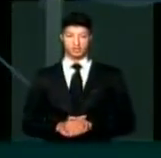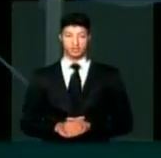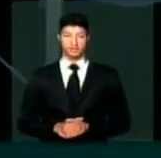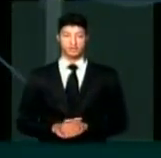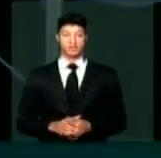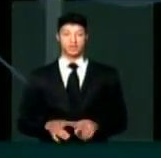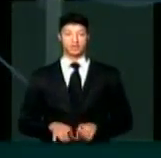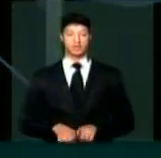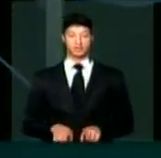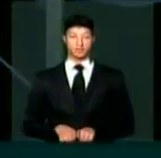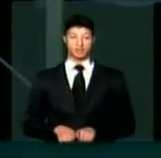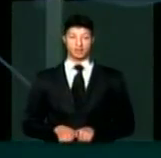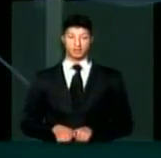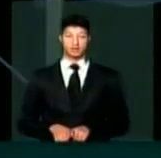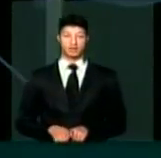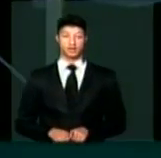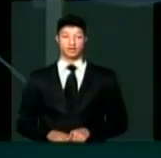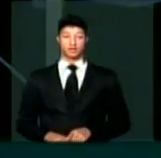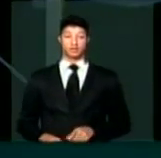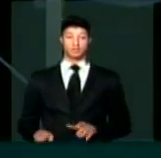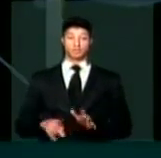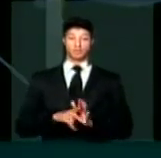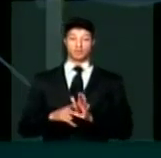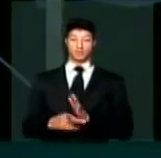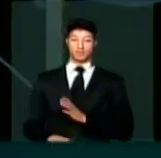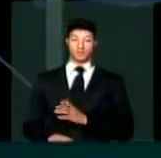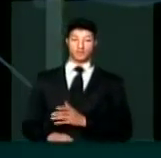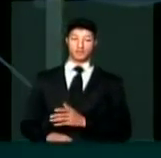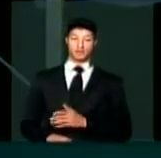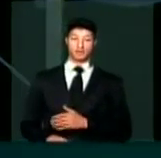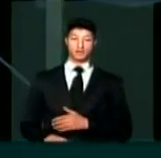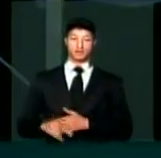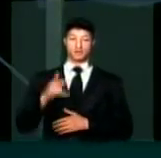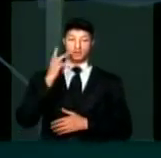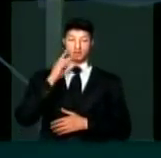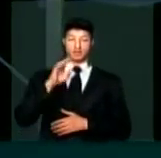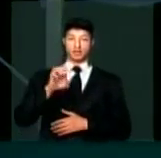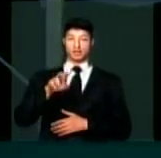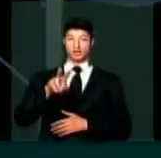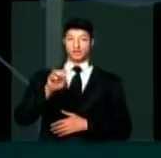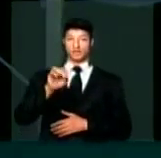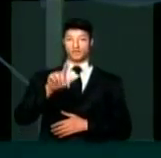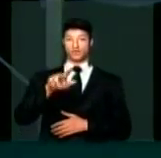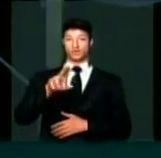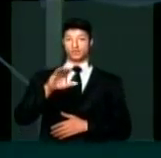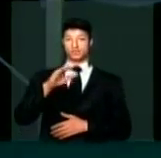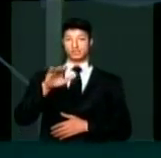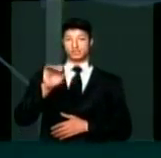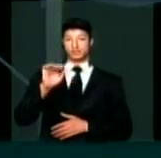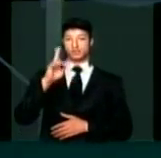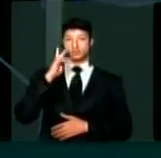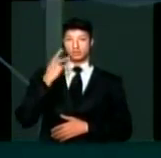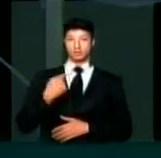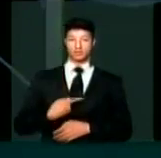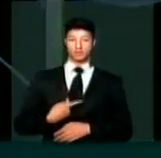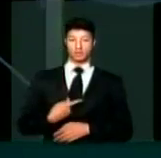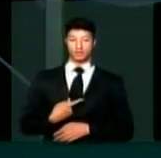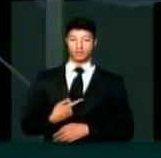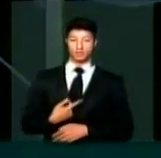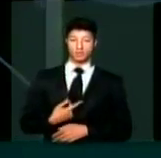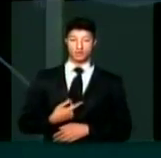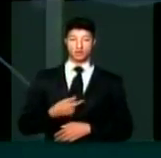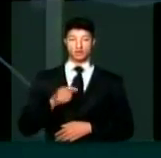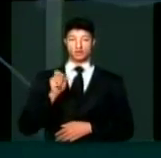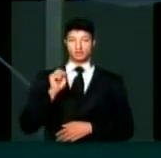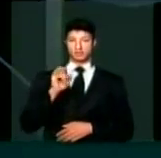e, sobretudo, voltada para a evolução do ser humano.